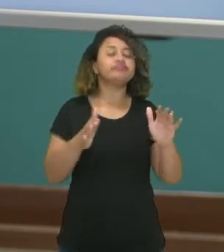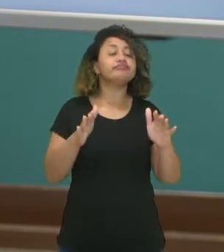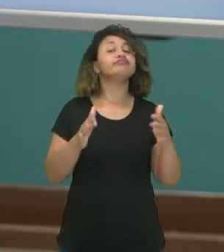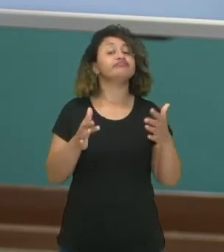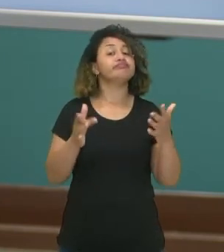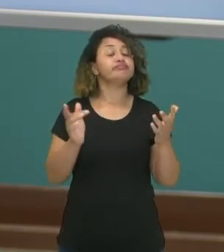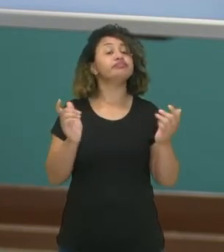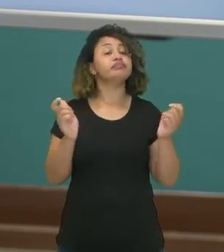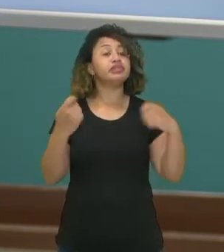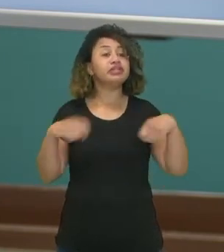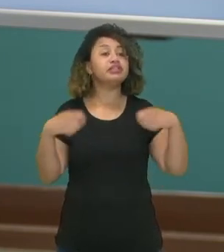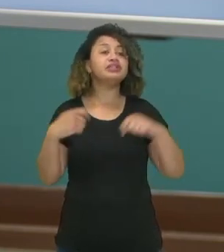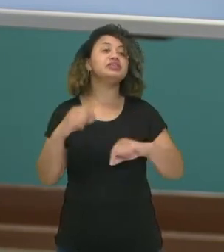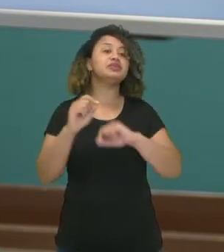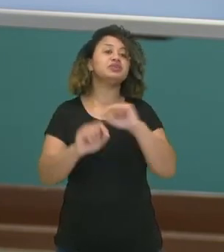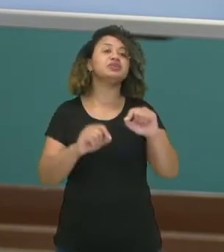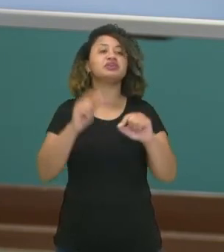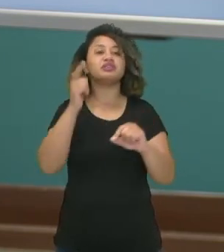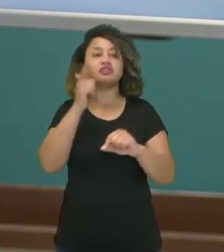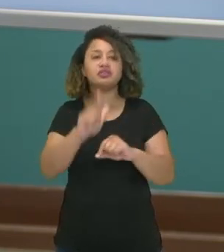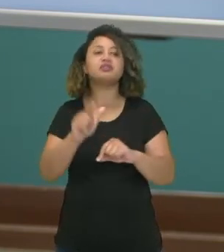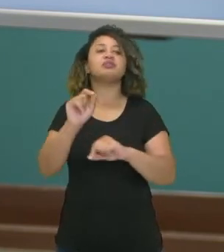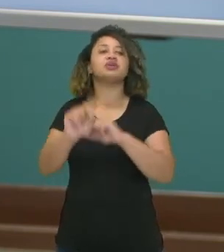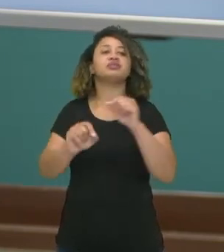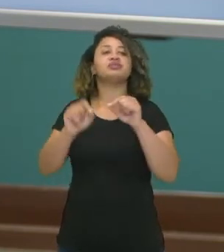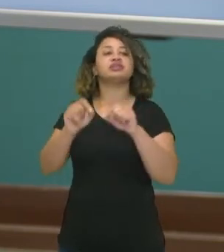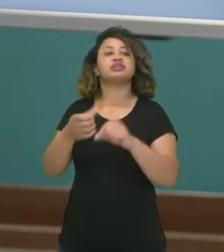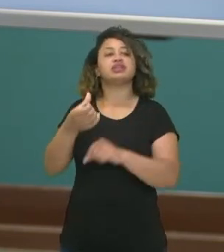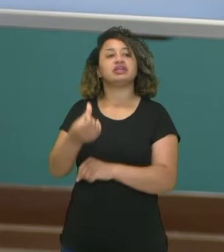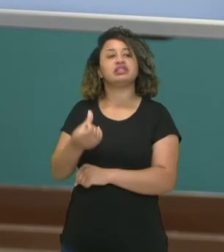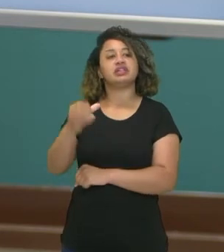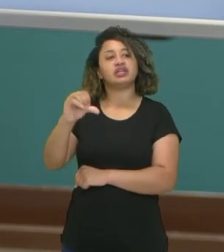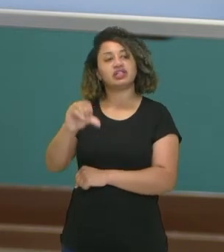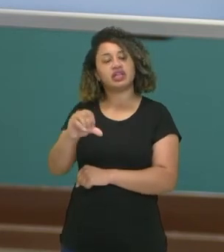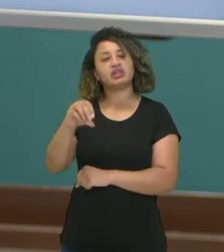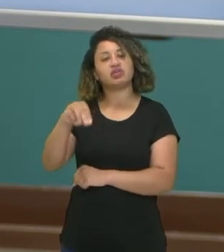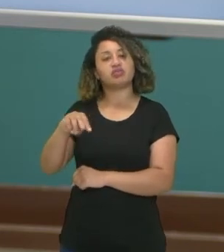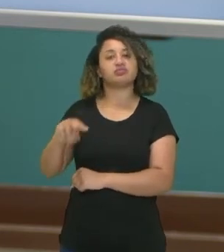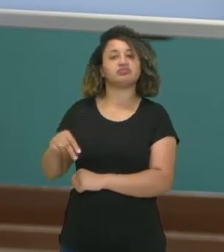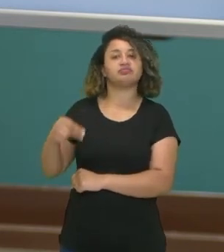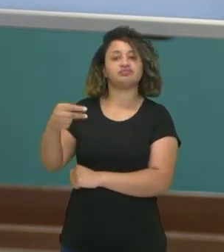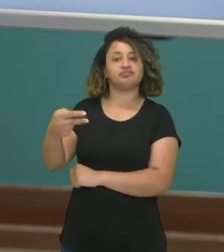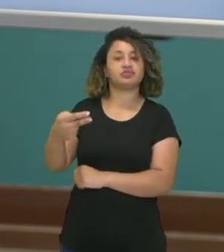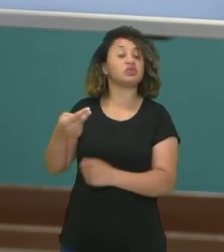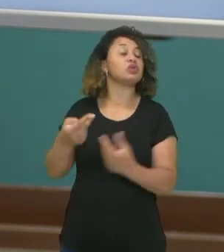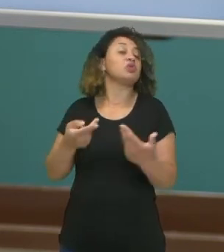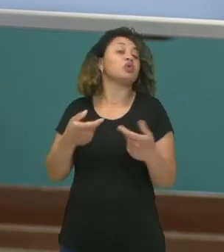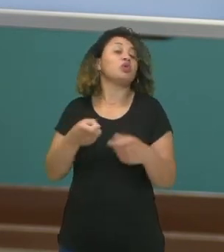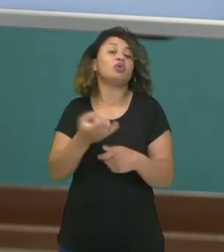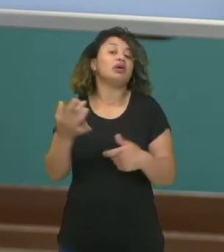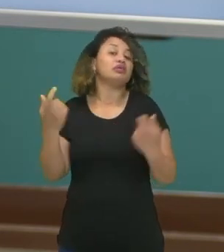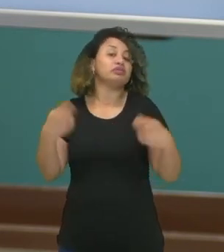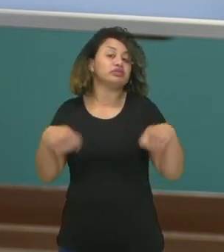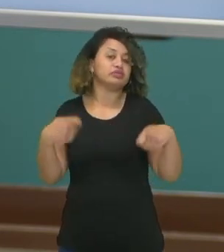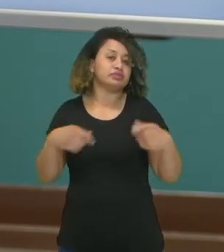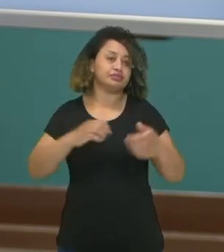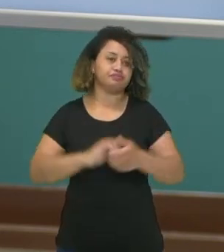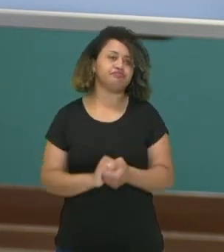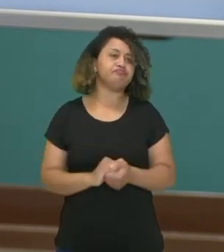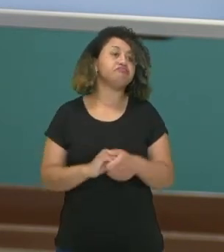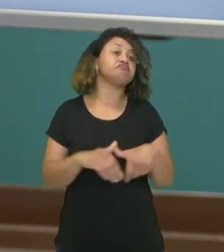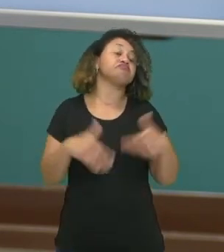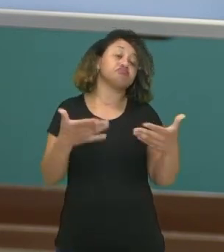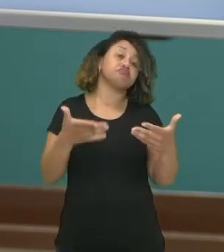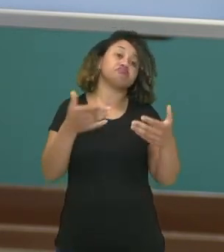piso são necessárias para cobrir 69 metros quadrados. Então, como o